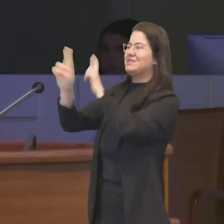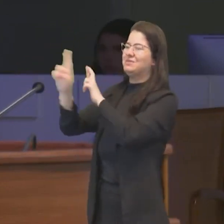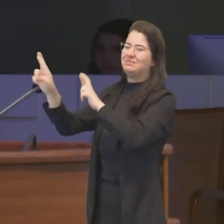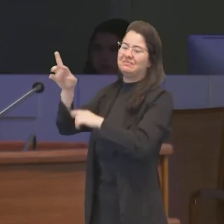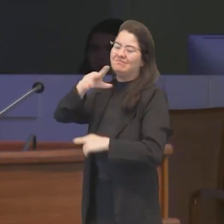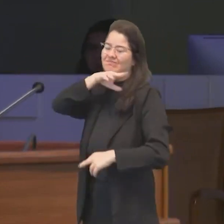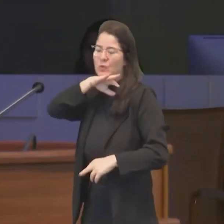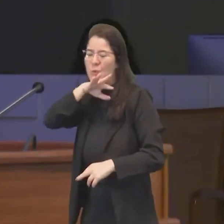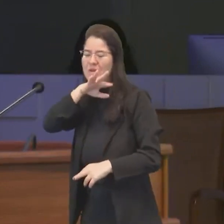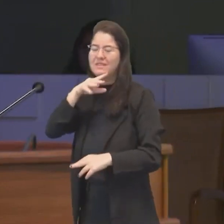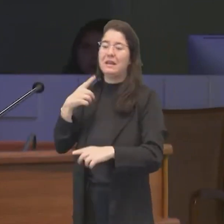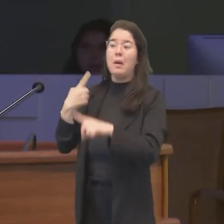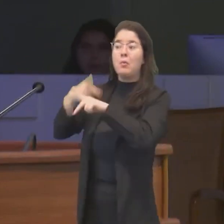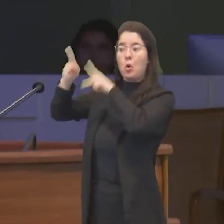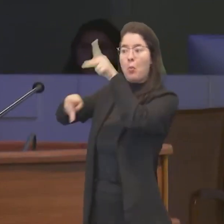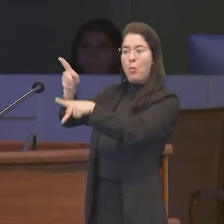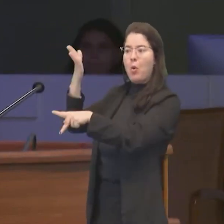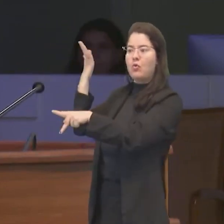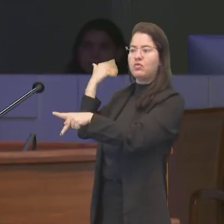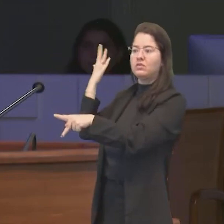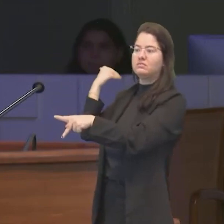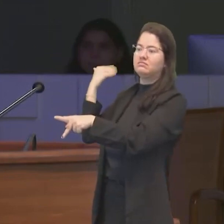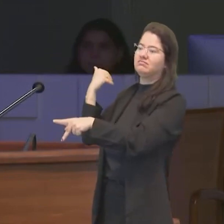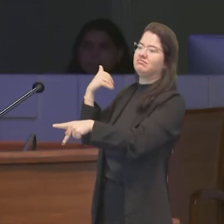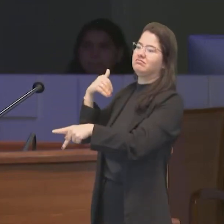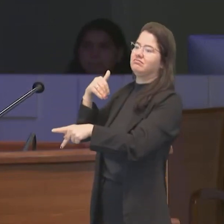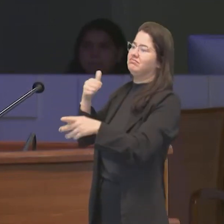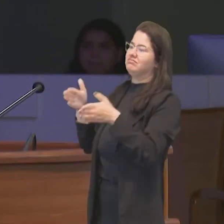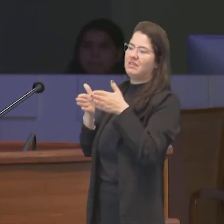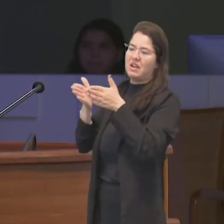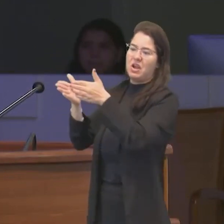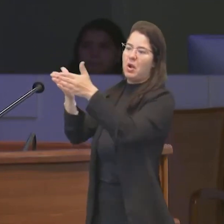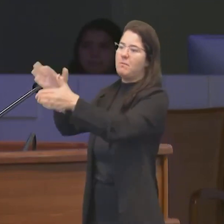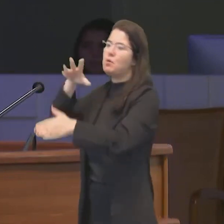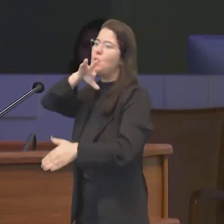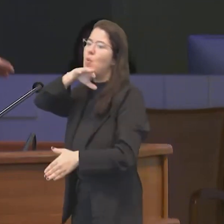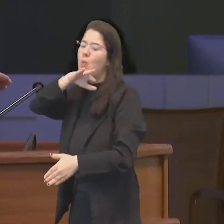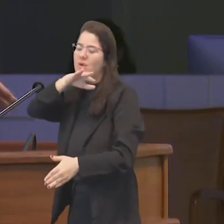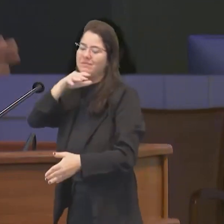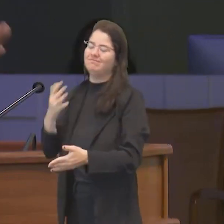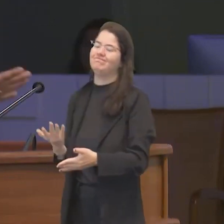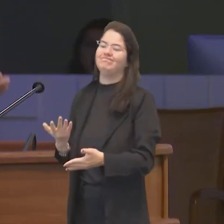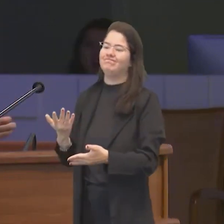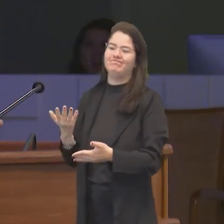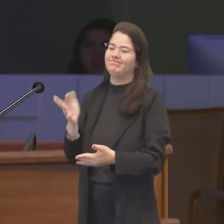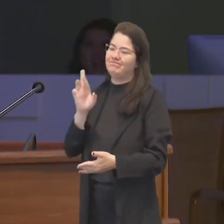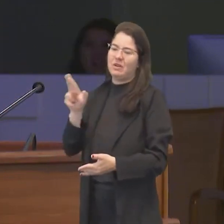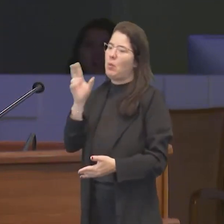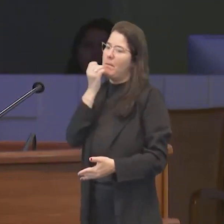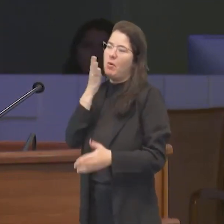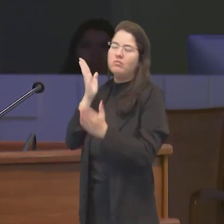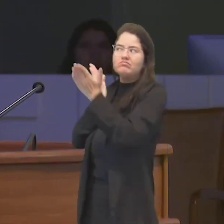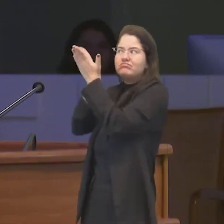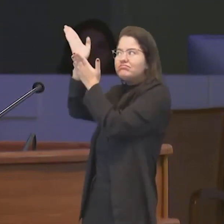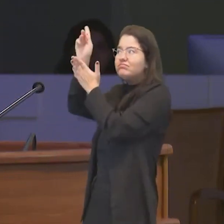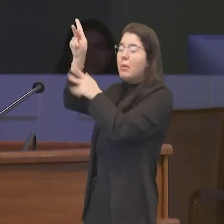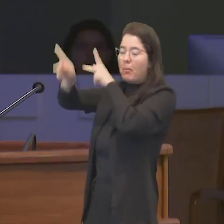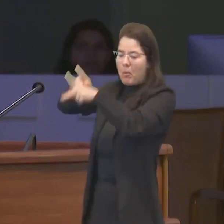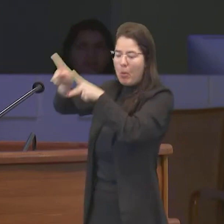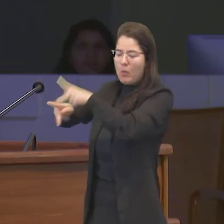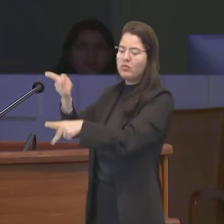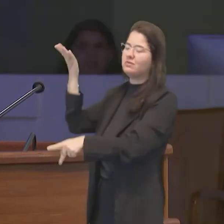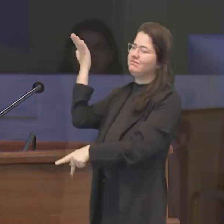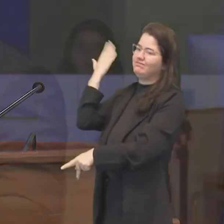povo andava muito errante, e ele não estava, vamos dizer assim, muito bem na fita.